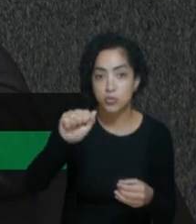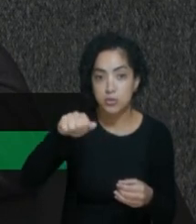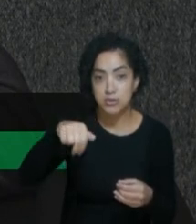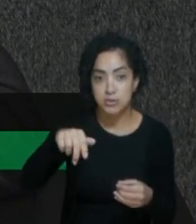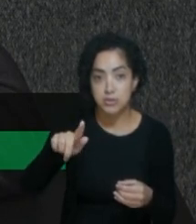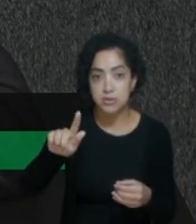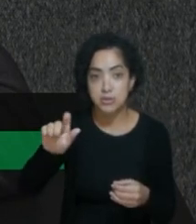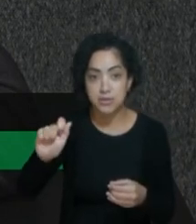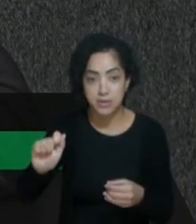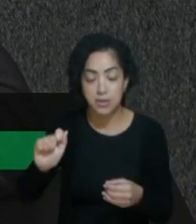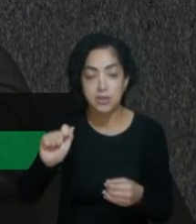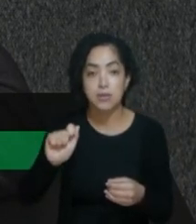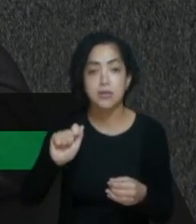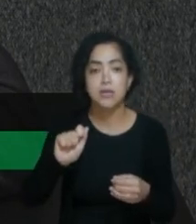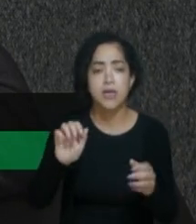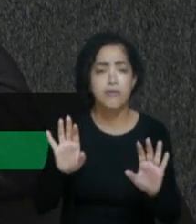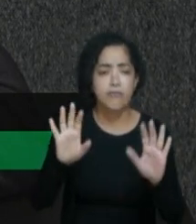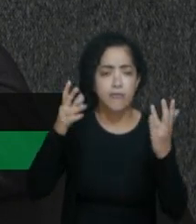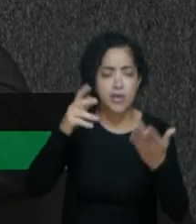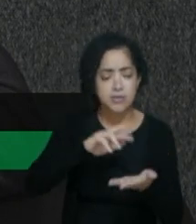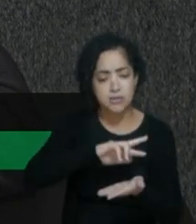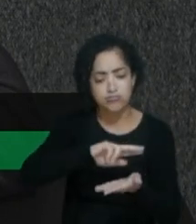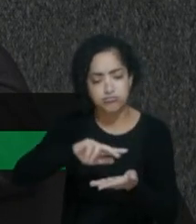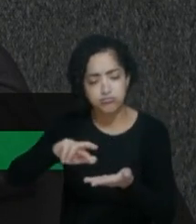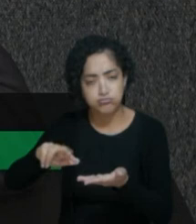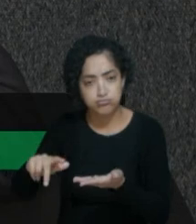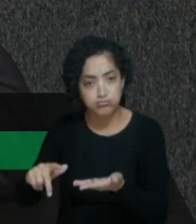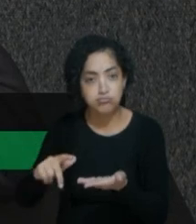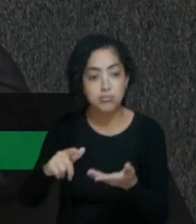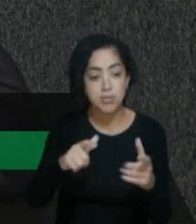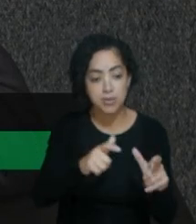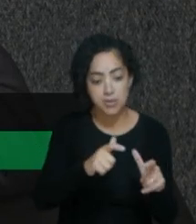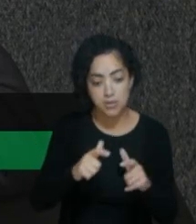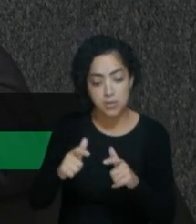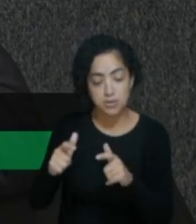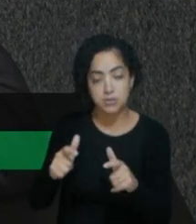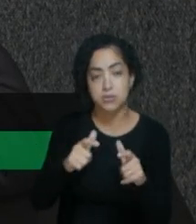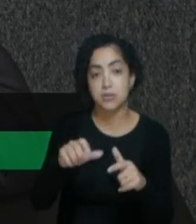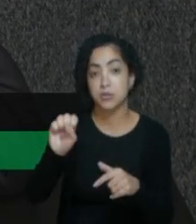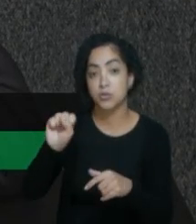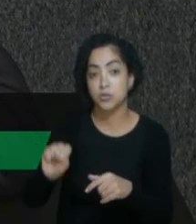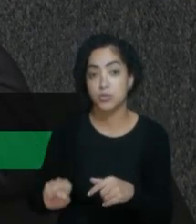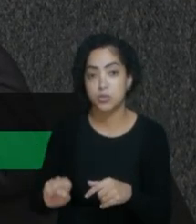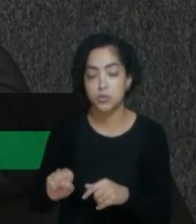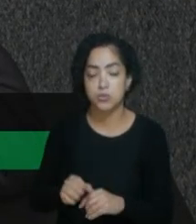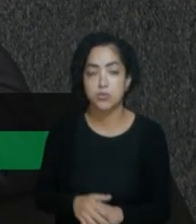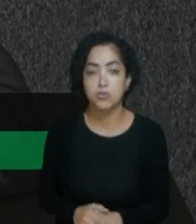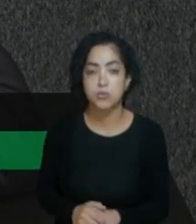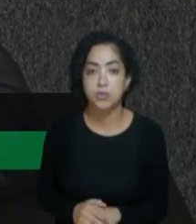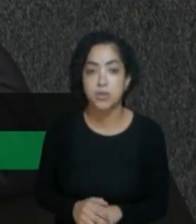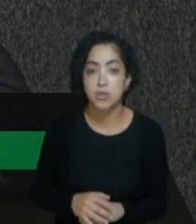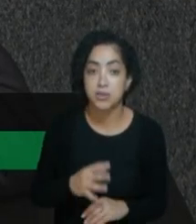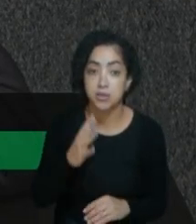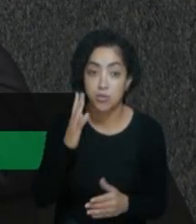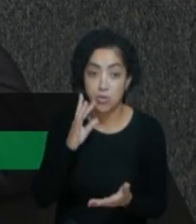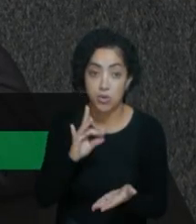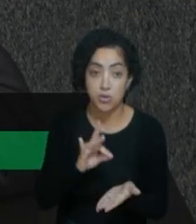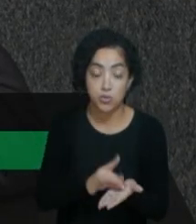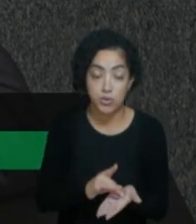em várias festas tradicionais nos municípios do Sul de Santa Catarina Então esse é um reconhecimento né